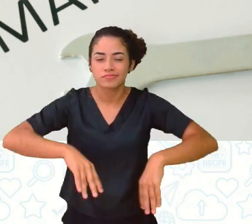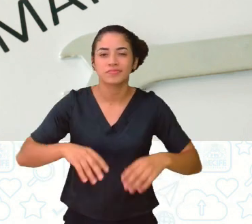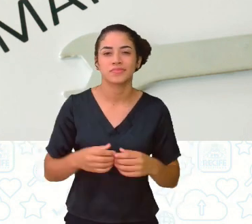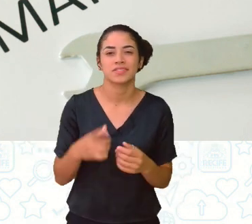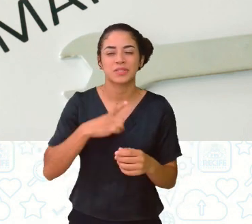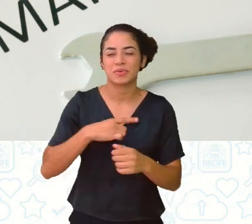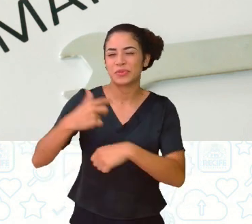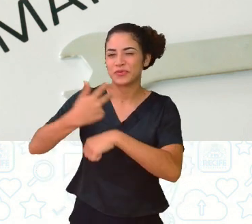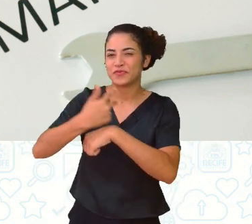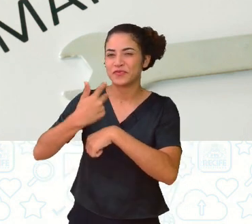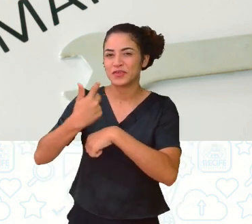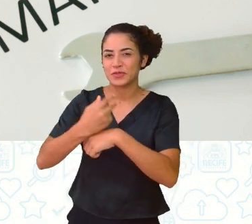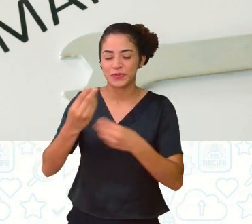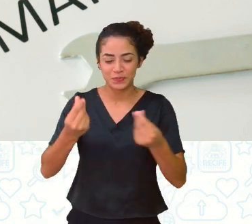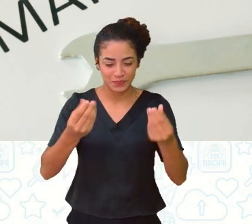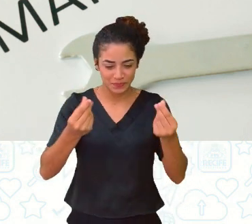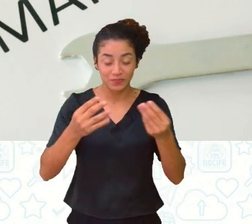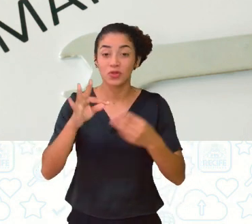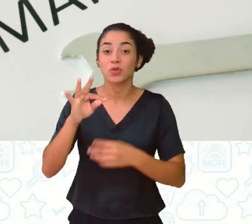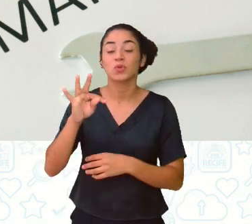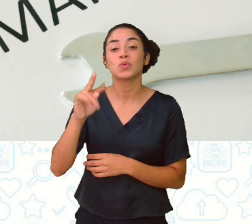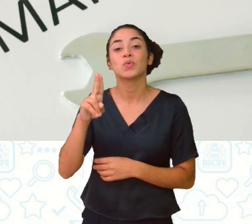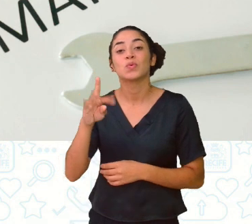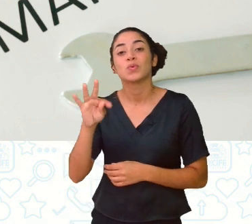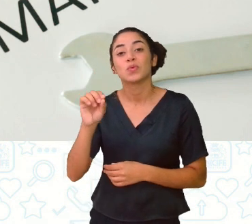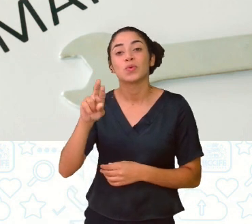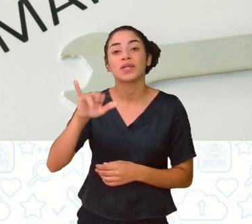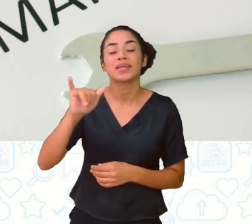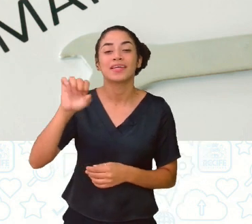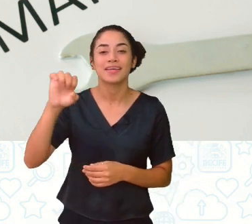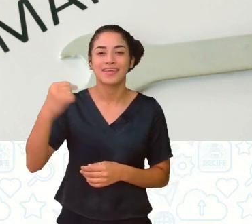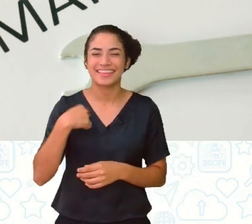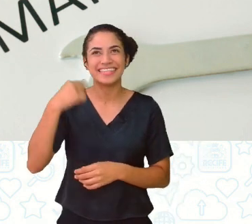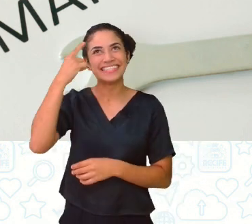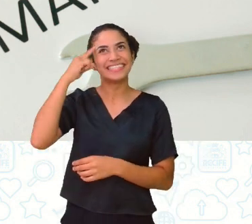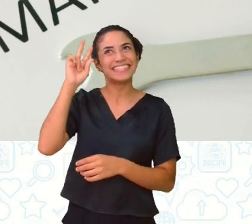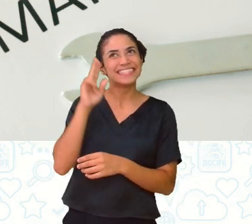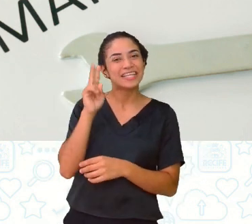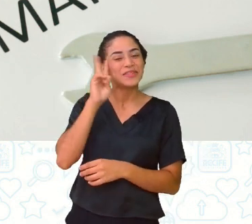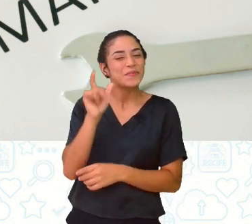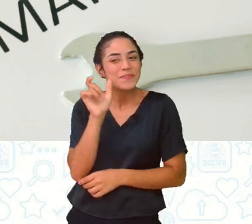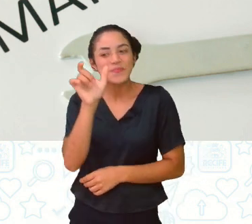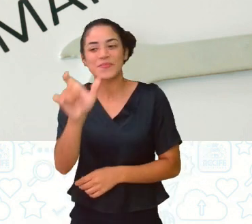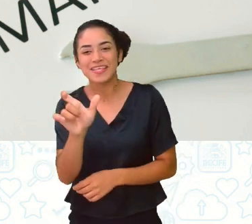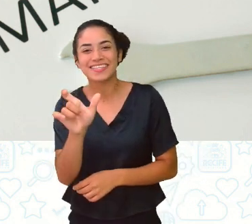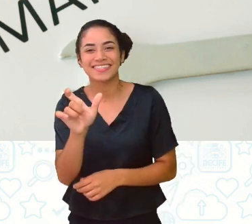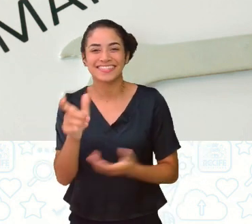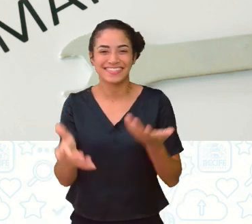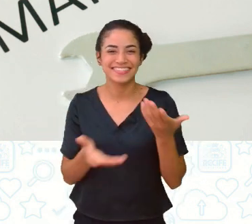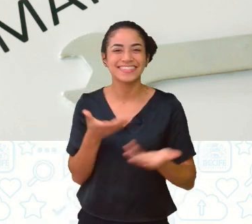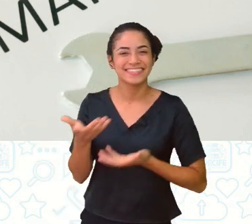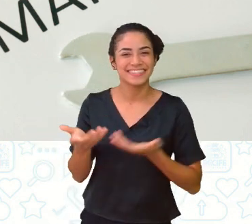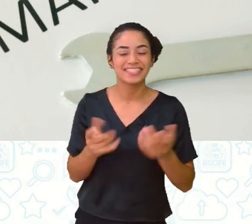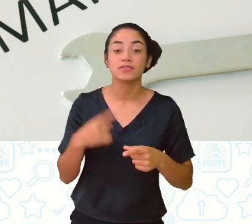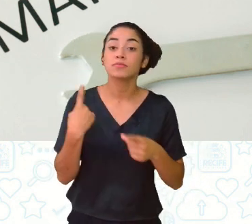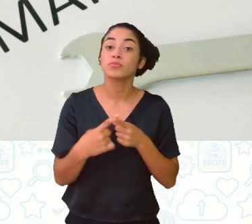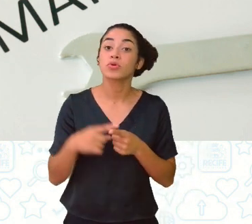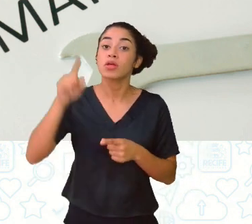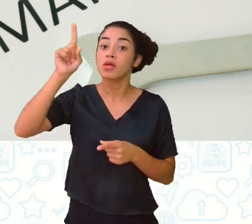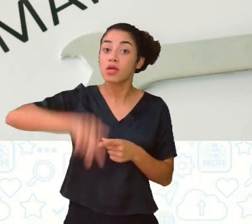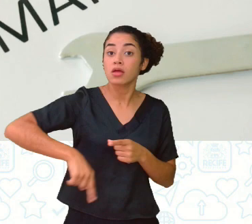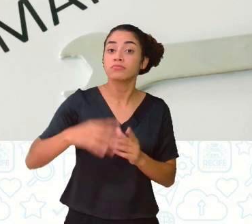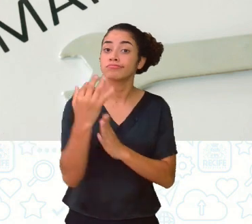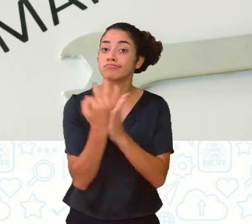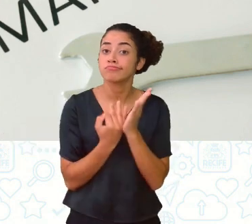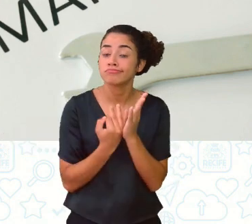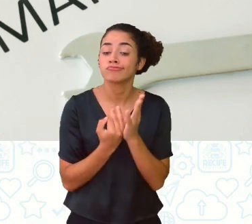os vídeos? Os tutoriais. Tutoriais. Estava tentando lembrar. Exatamente. Por quê? Porque são textos, né, que